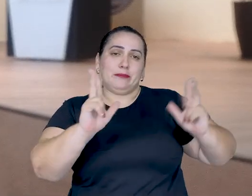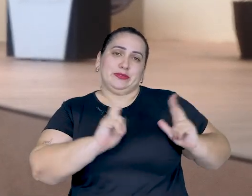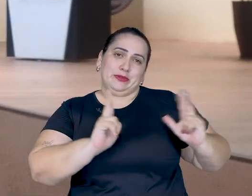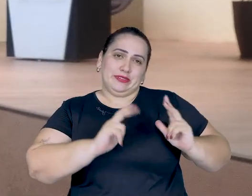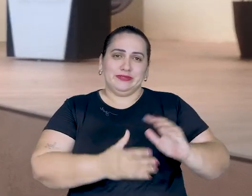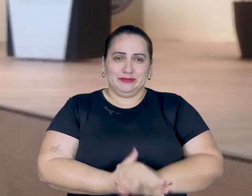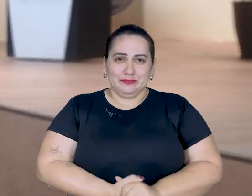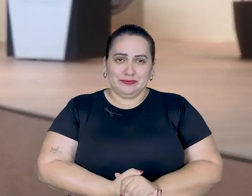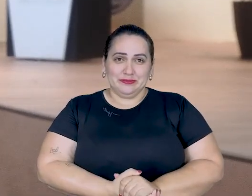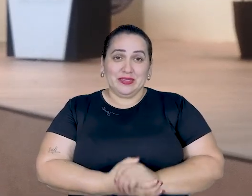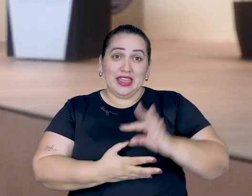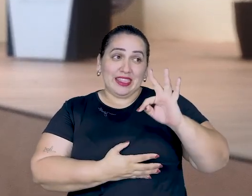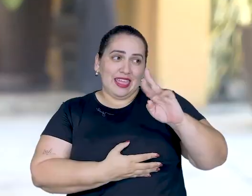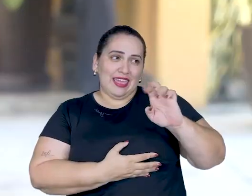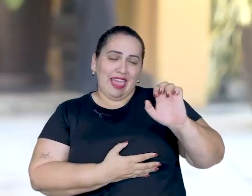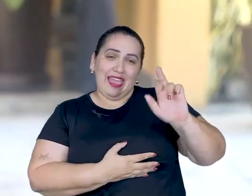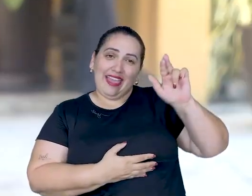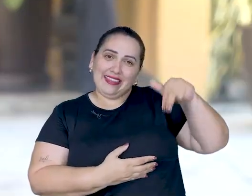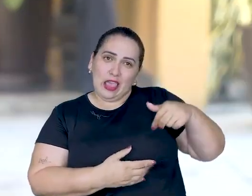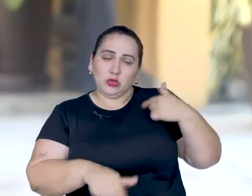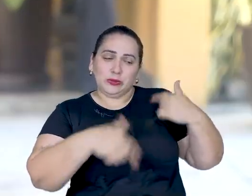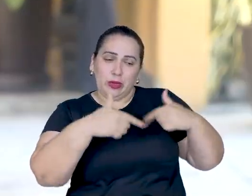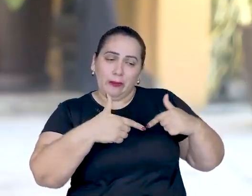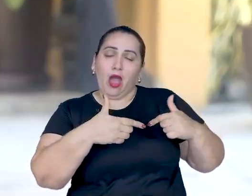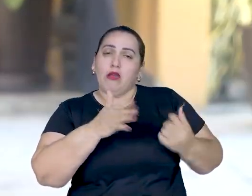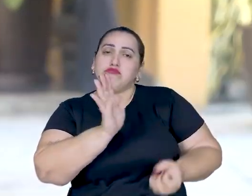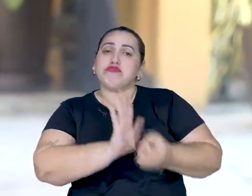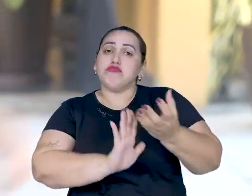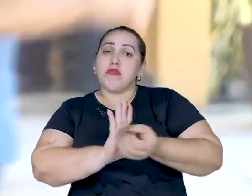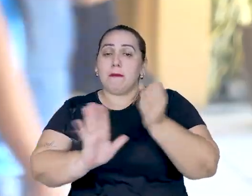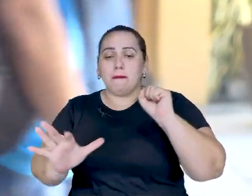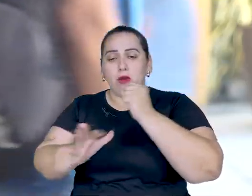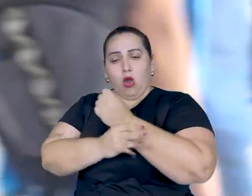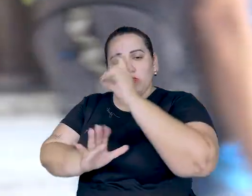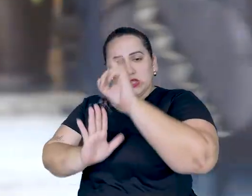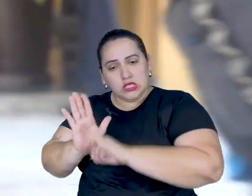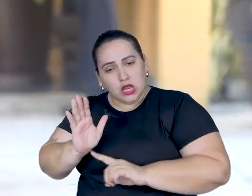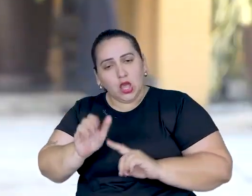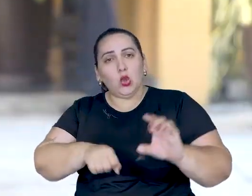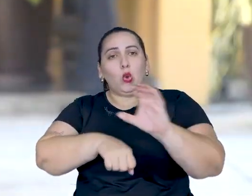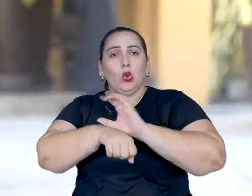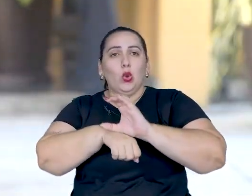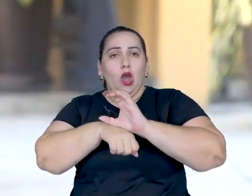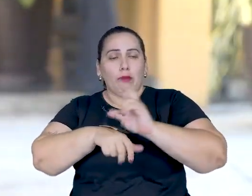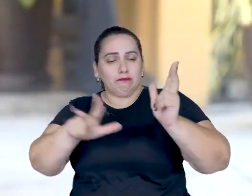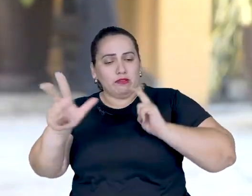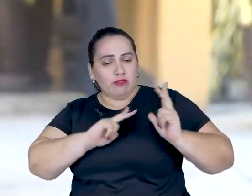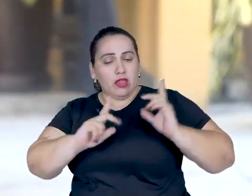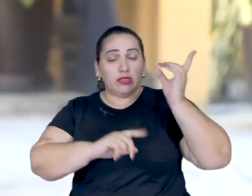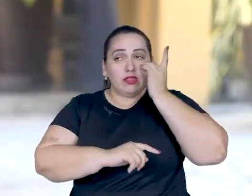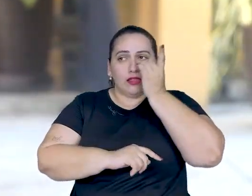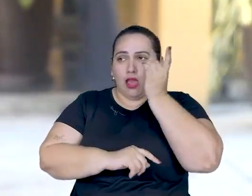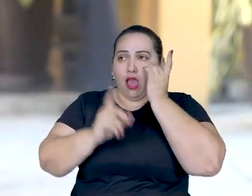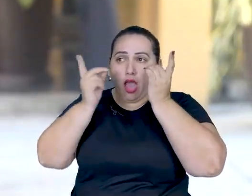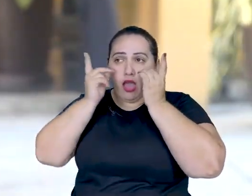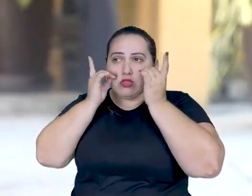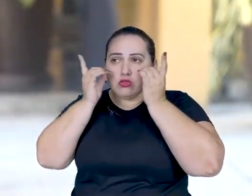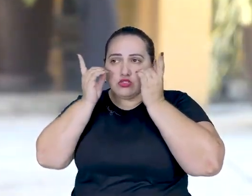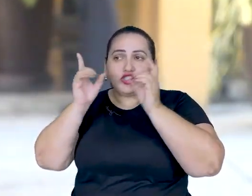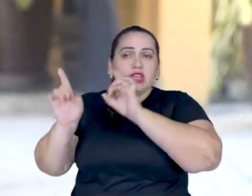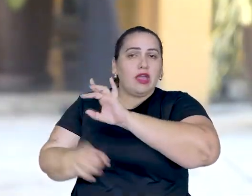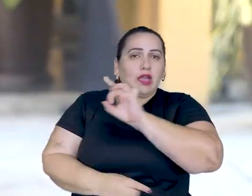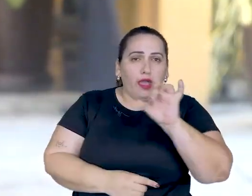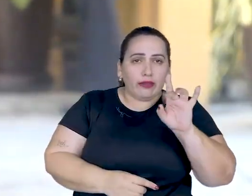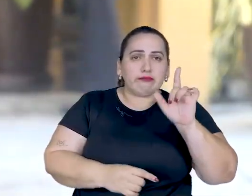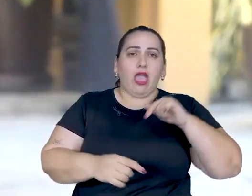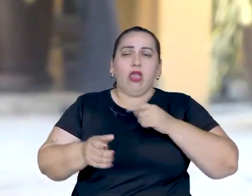fundamental à proteção de dados pessoais. No TRRN, o trabalho que é desenvolvido para assegurar o direito constitucional à